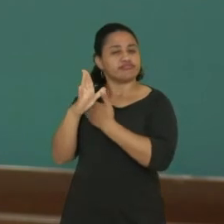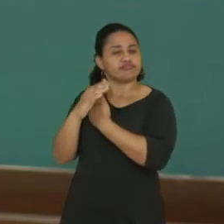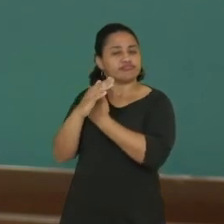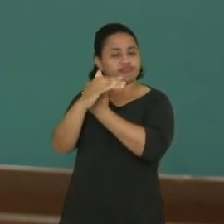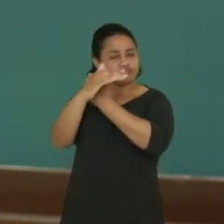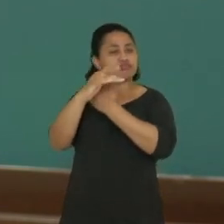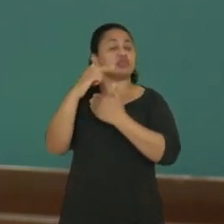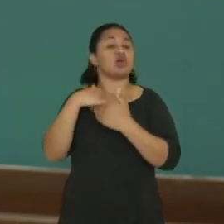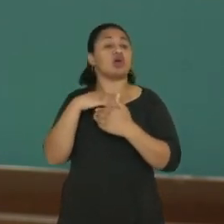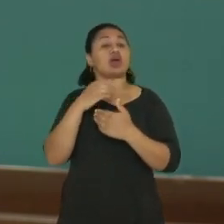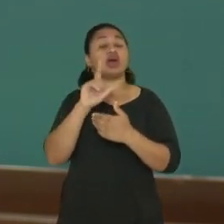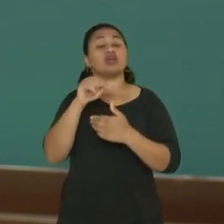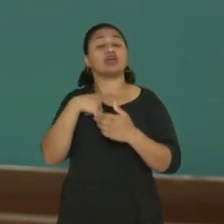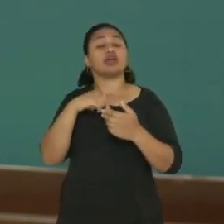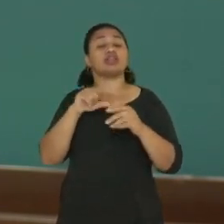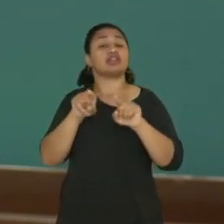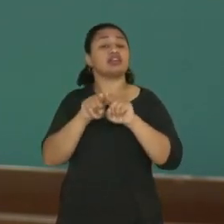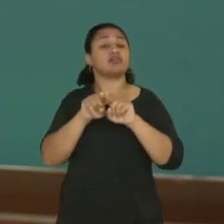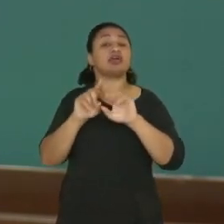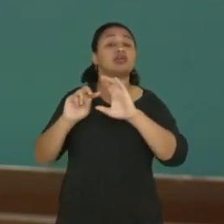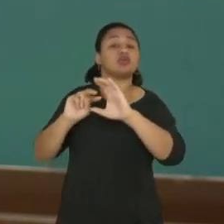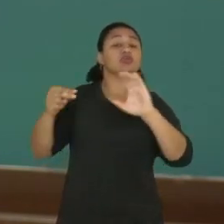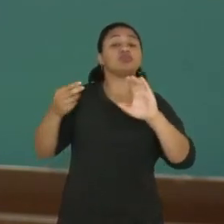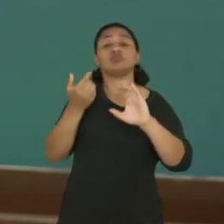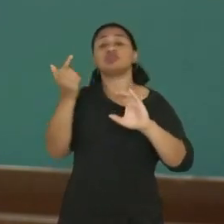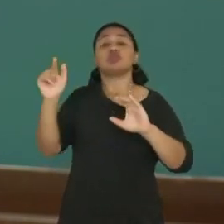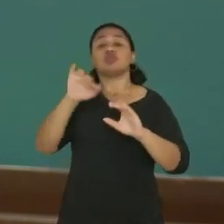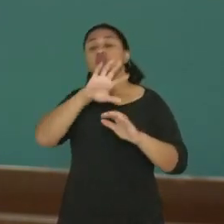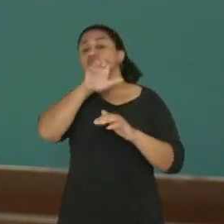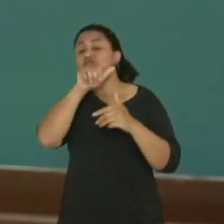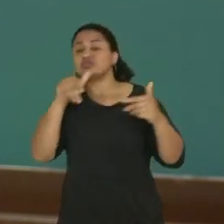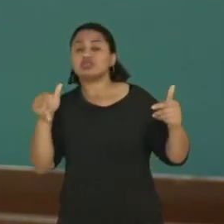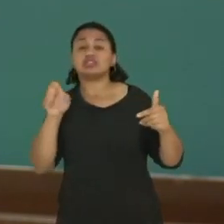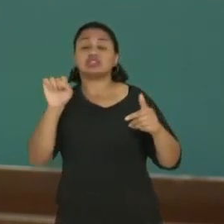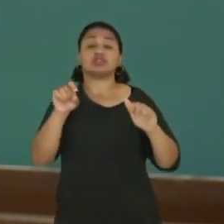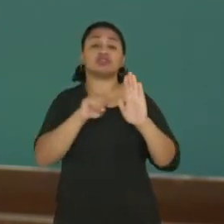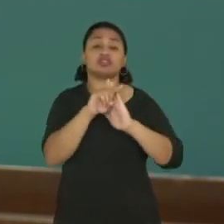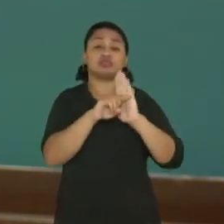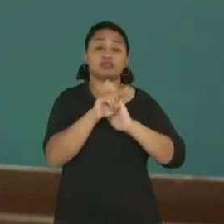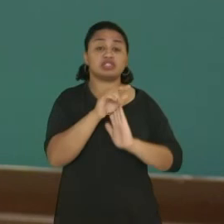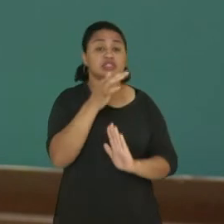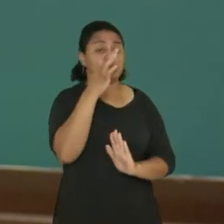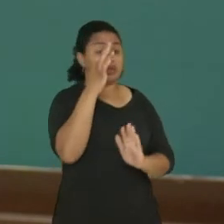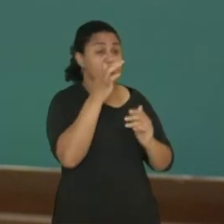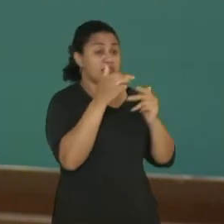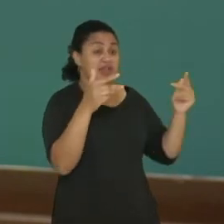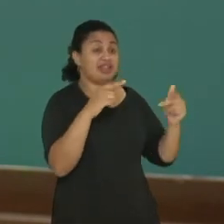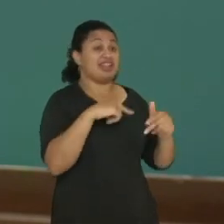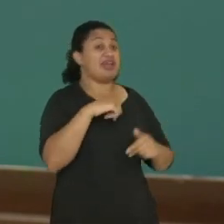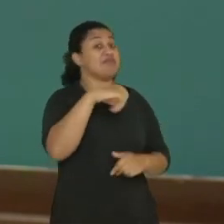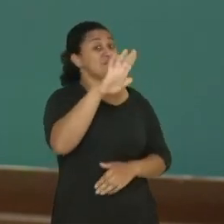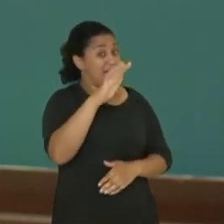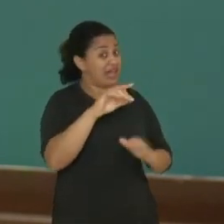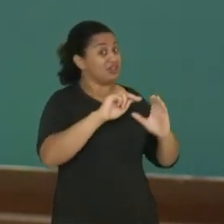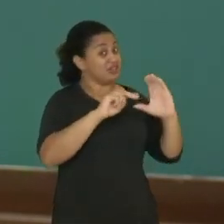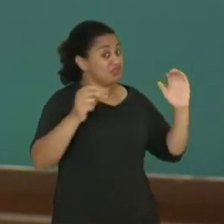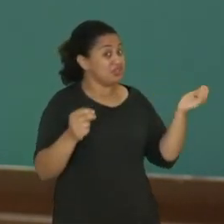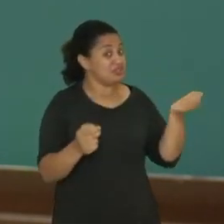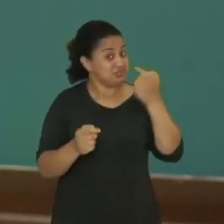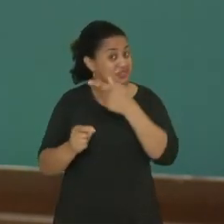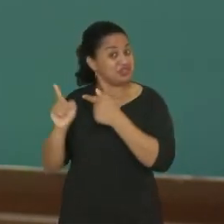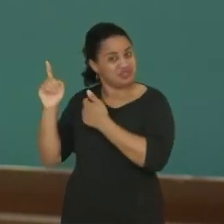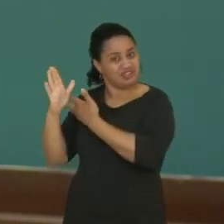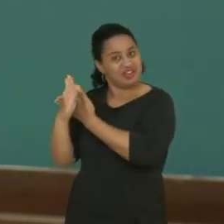dos cromossomos em outros indivíduos. Se a gente for pesquisar plantas, tem mais cromossomos ainda do que a nossa